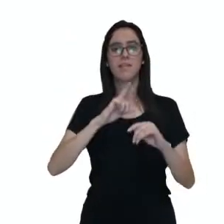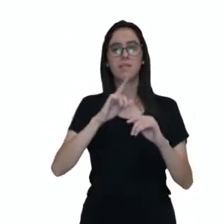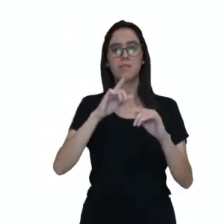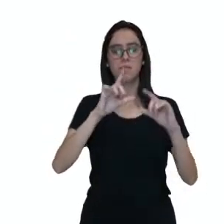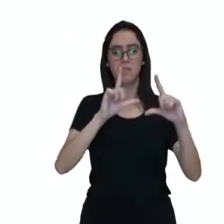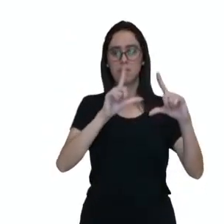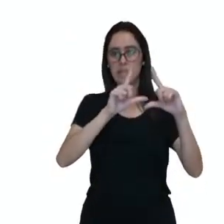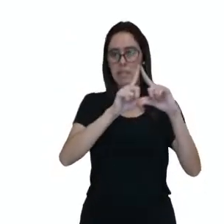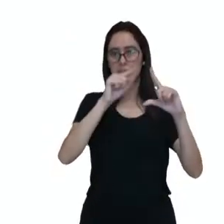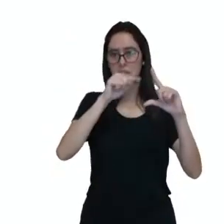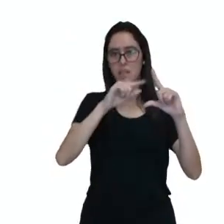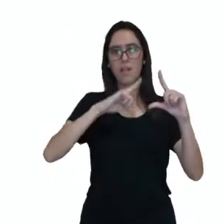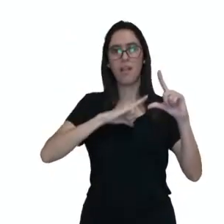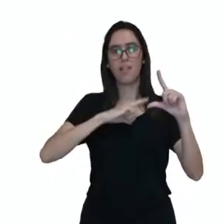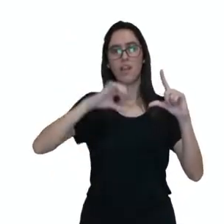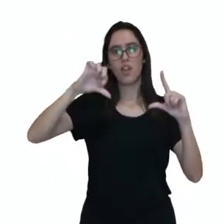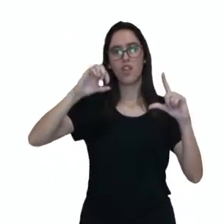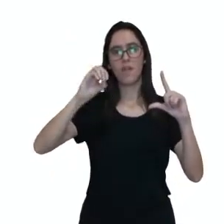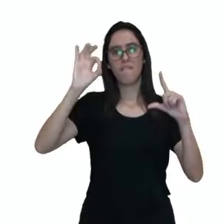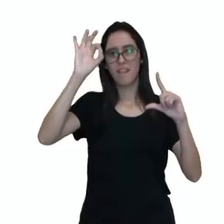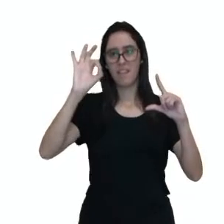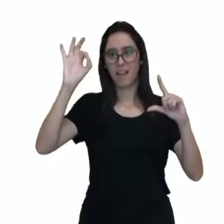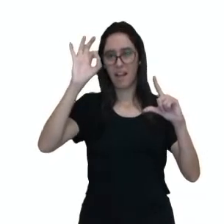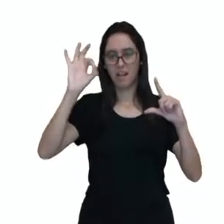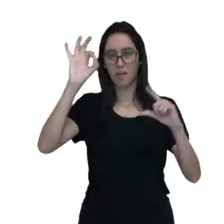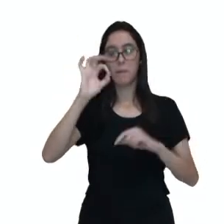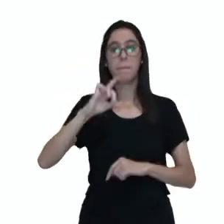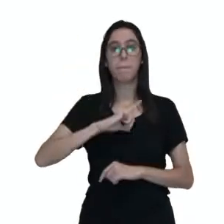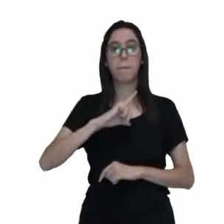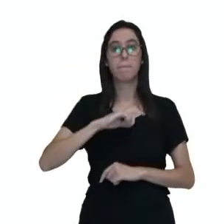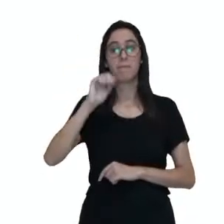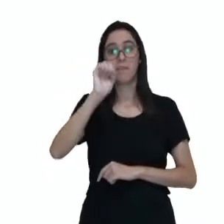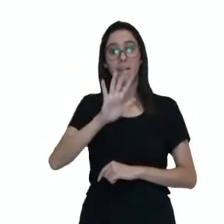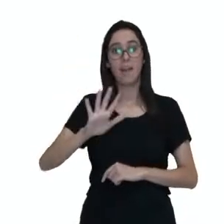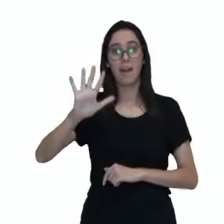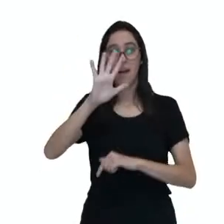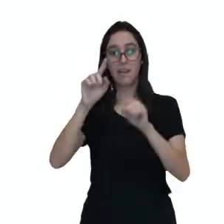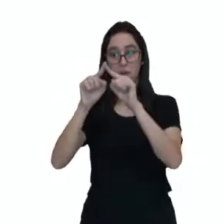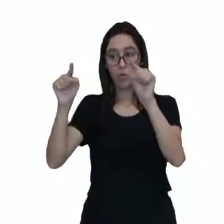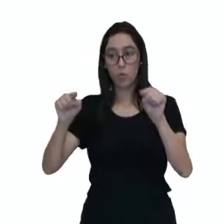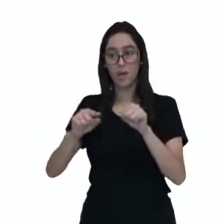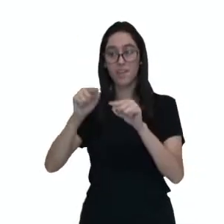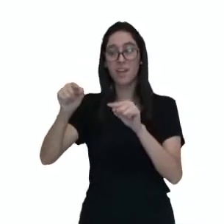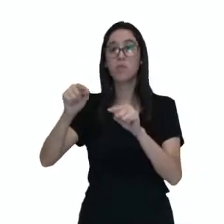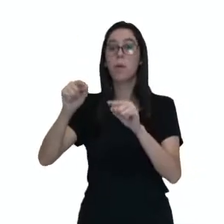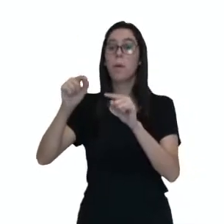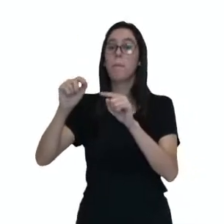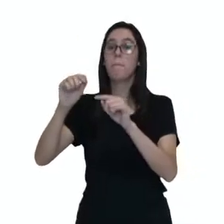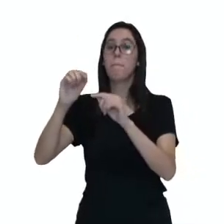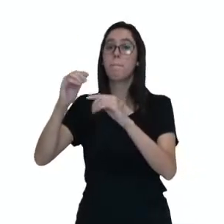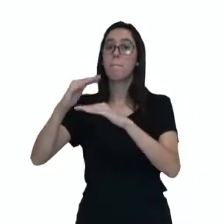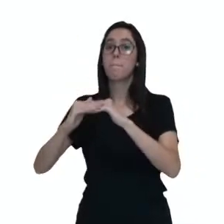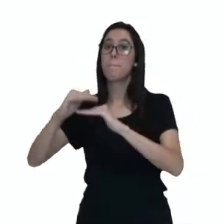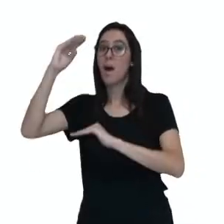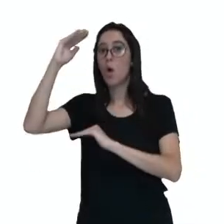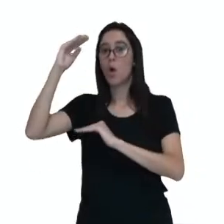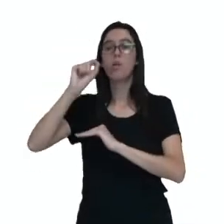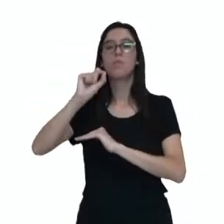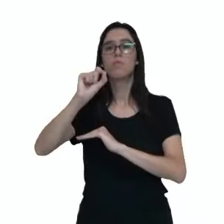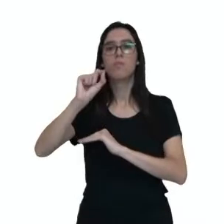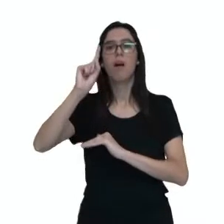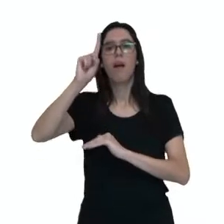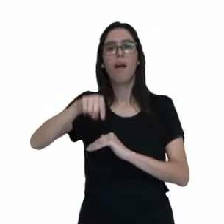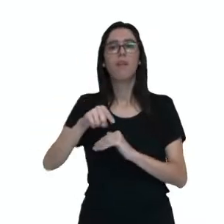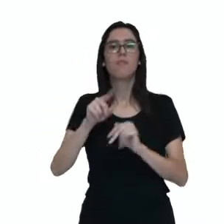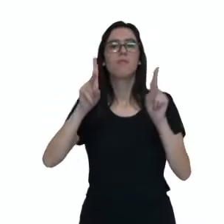90 graus. A área do quadrado construído sobre o maior lado sempre vai ser igual à soma das áreas